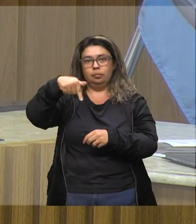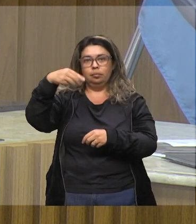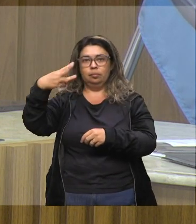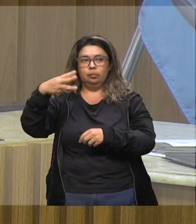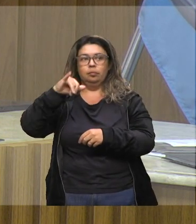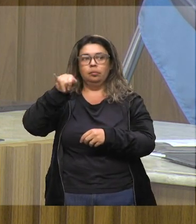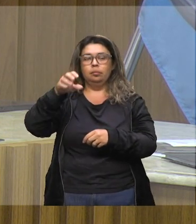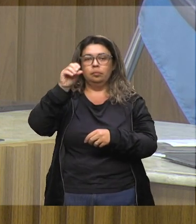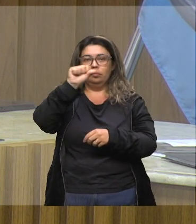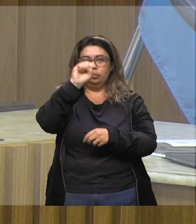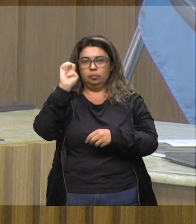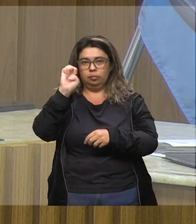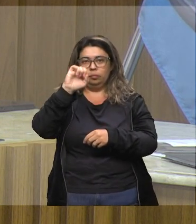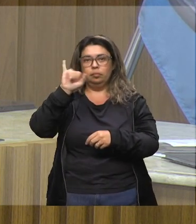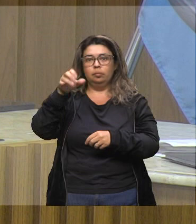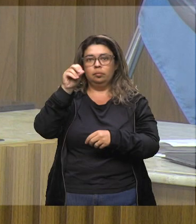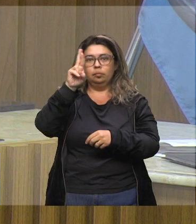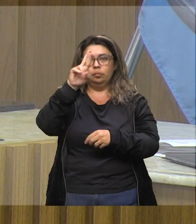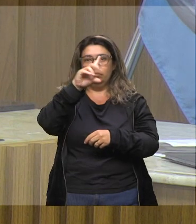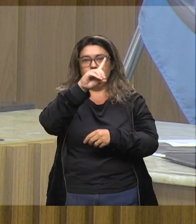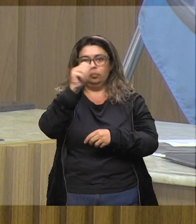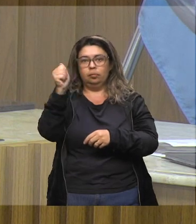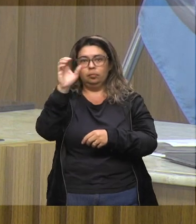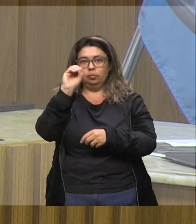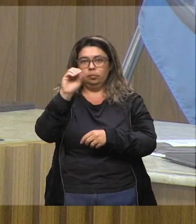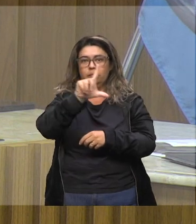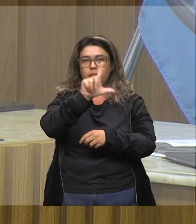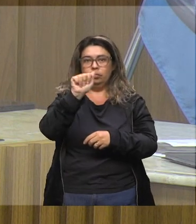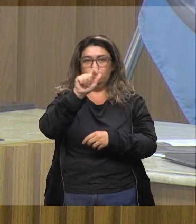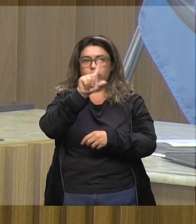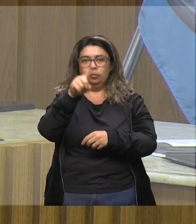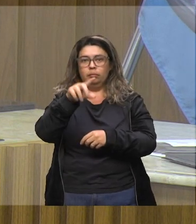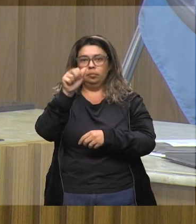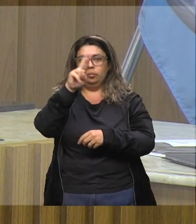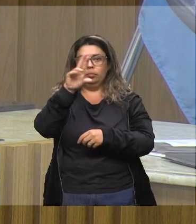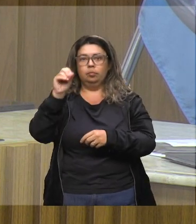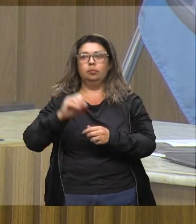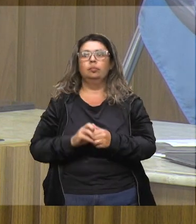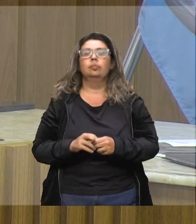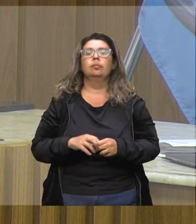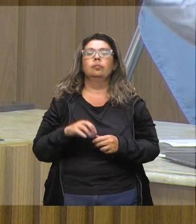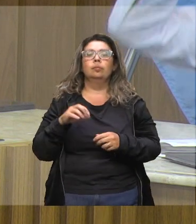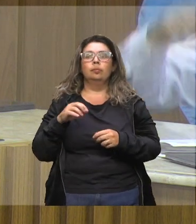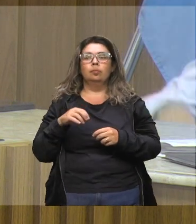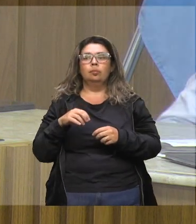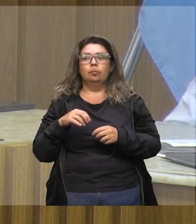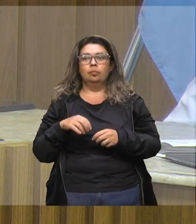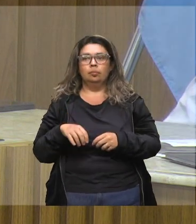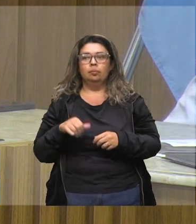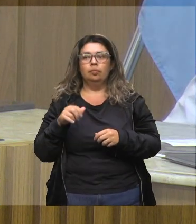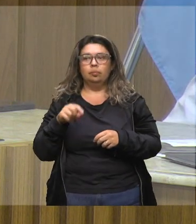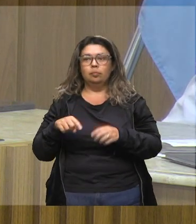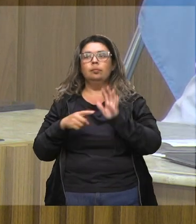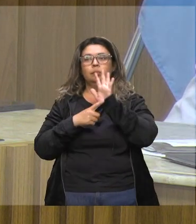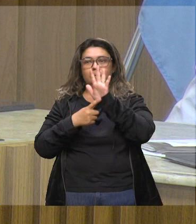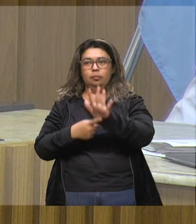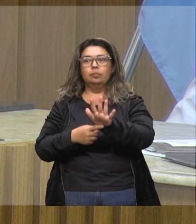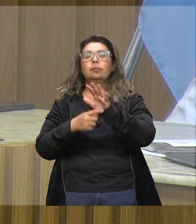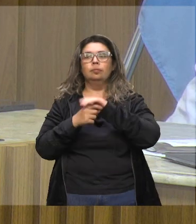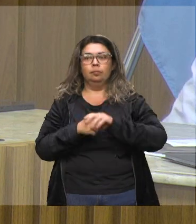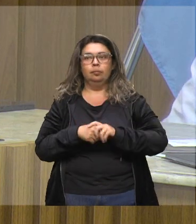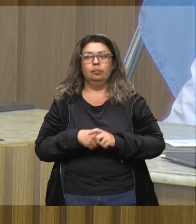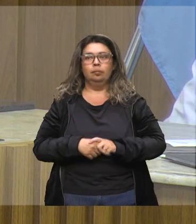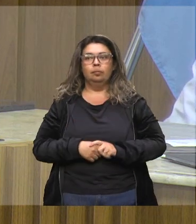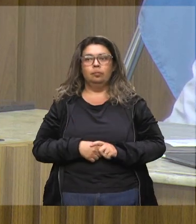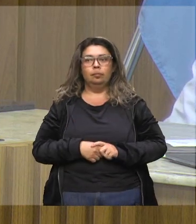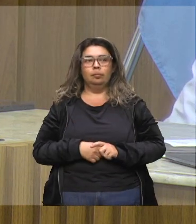Plazo. Então, fica aí registrado aí essa vitória da população que mora ali na Água